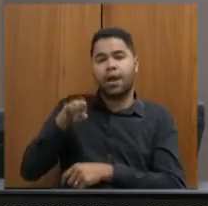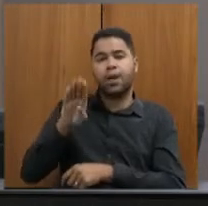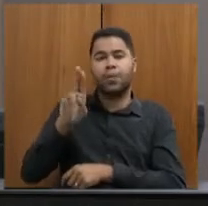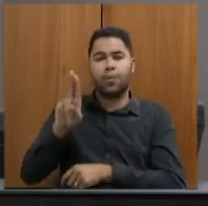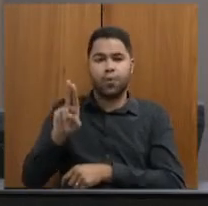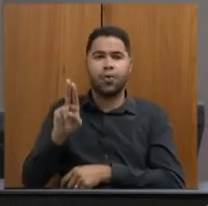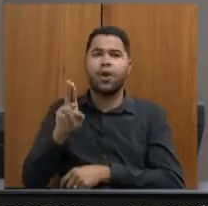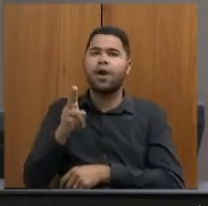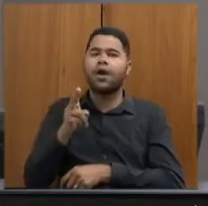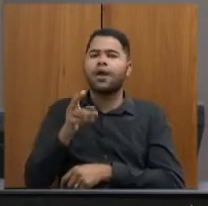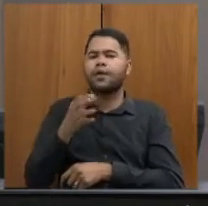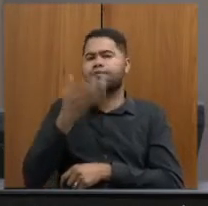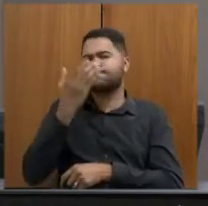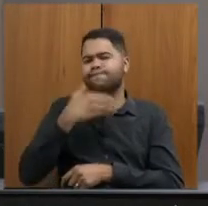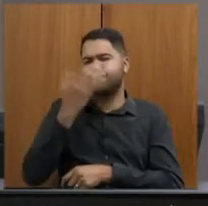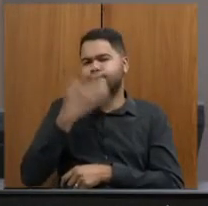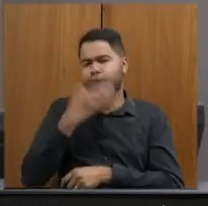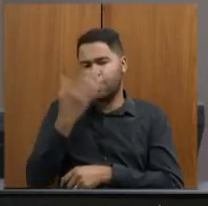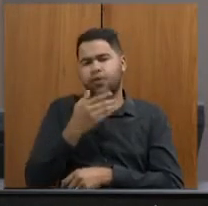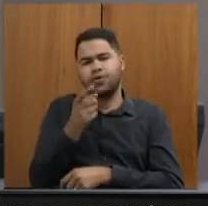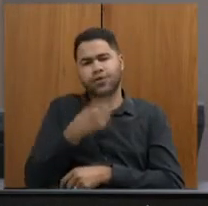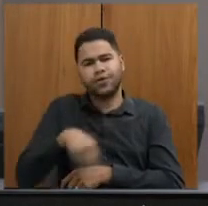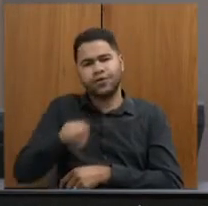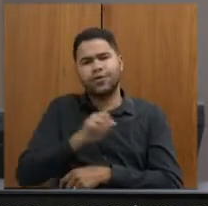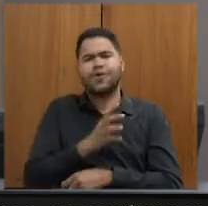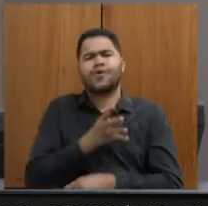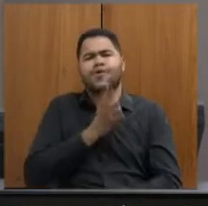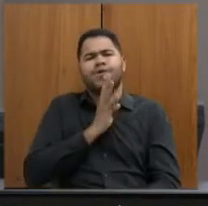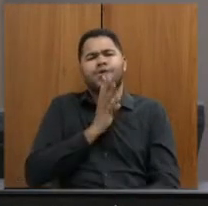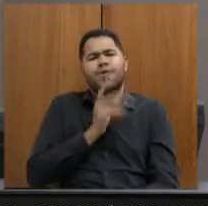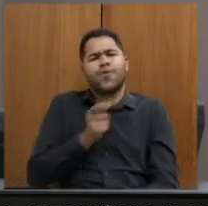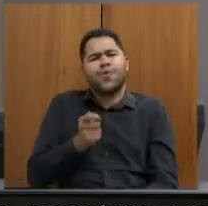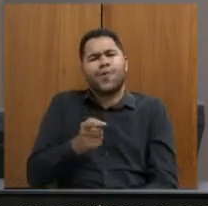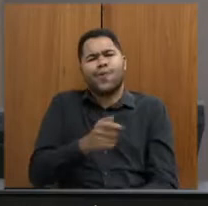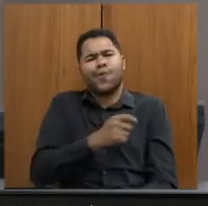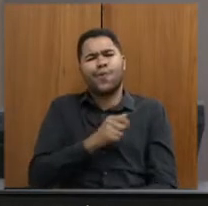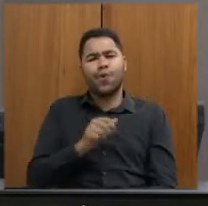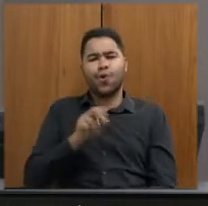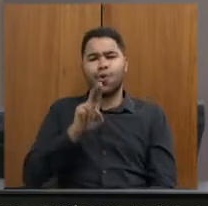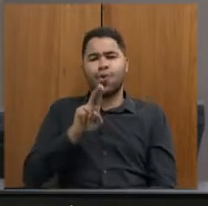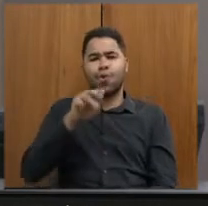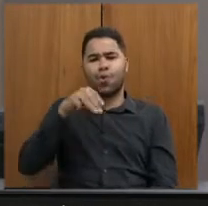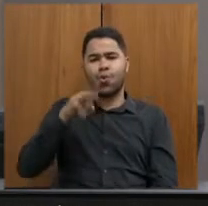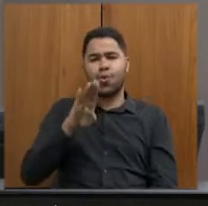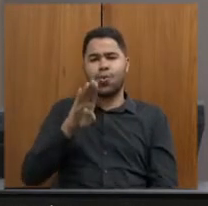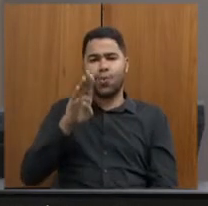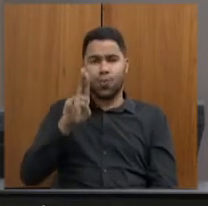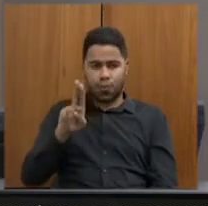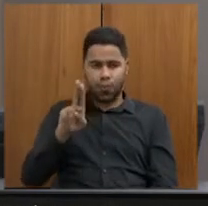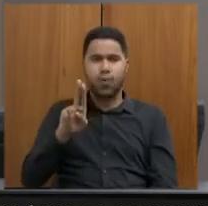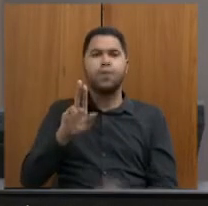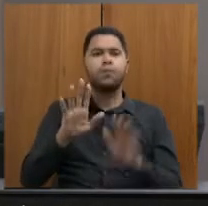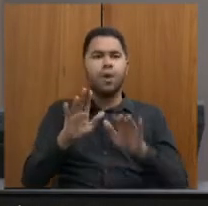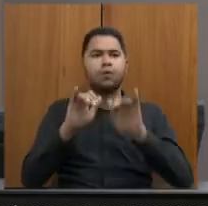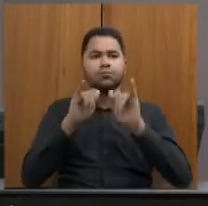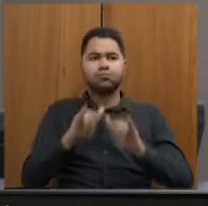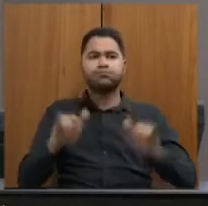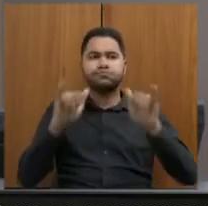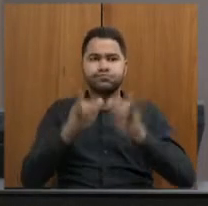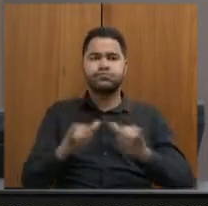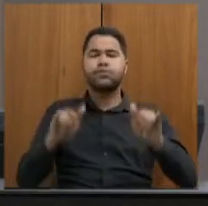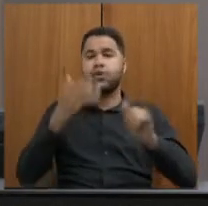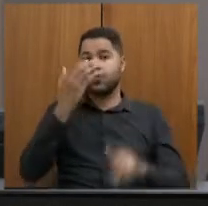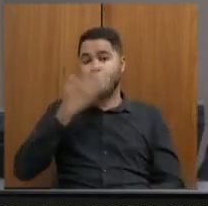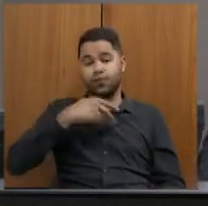essa fruta e que a gente conhece tão pouco ainda né Dumbo mas que a gente tem que divulgar a cada mês mais